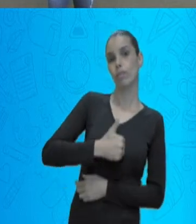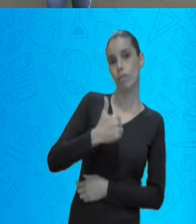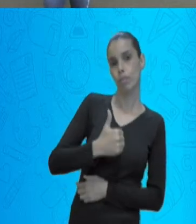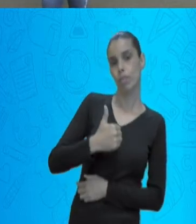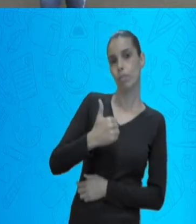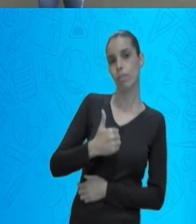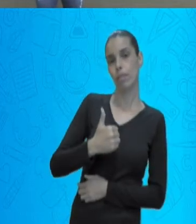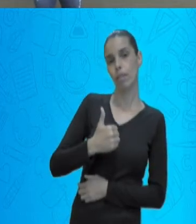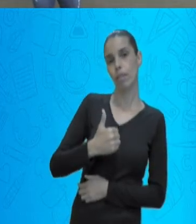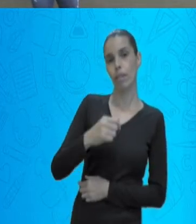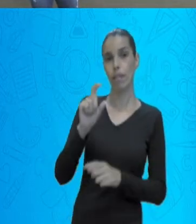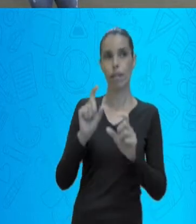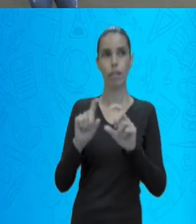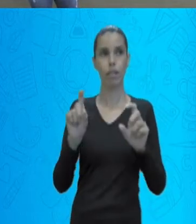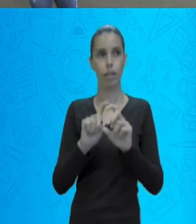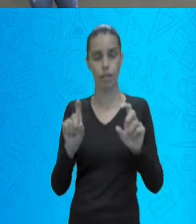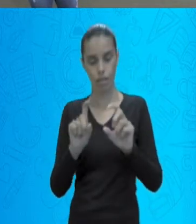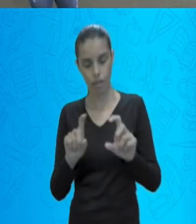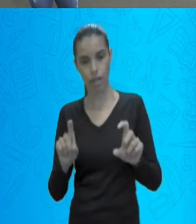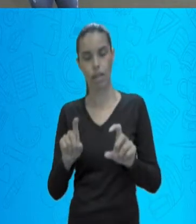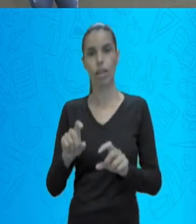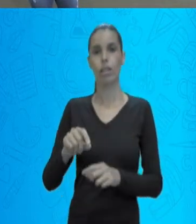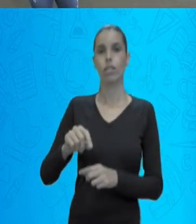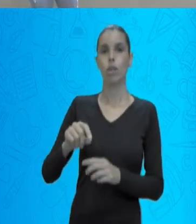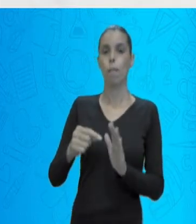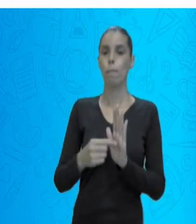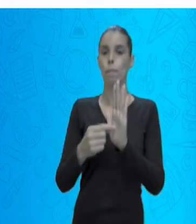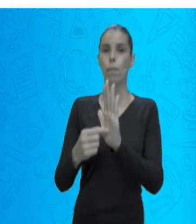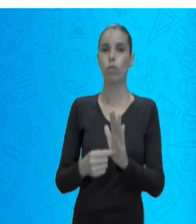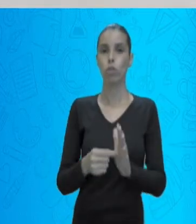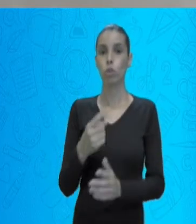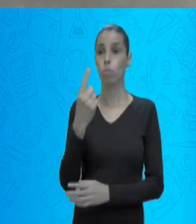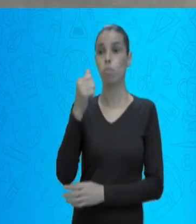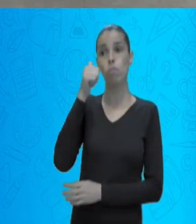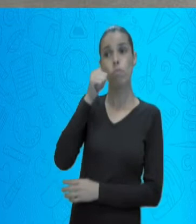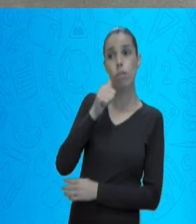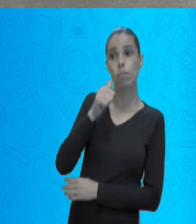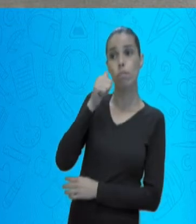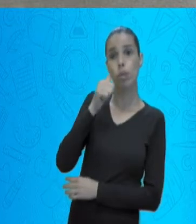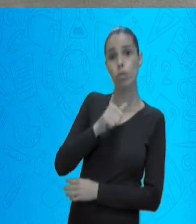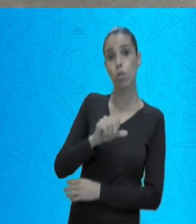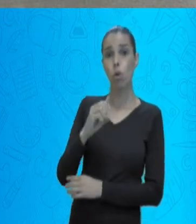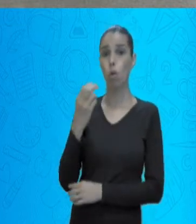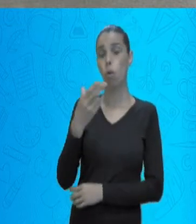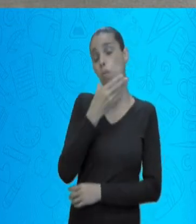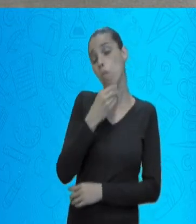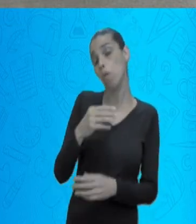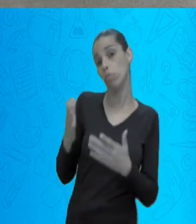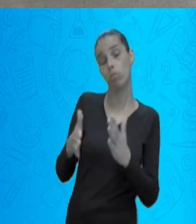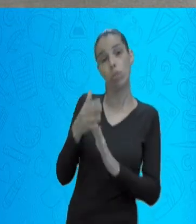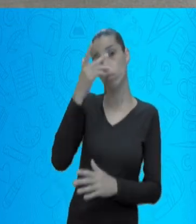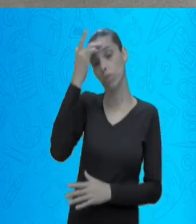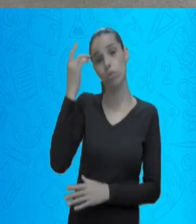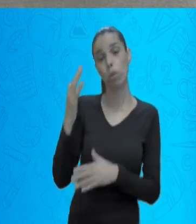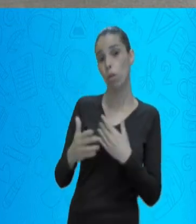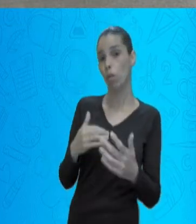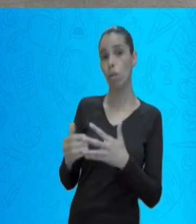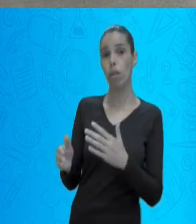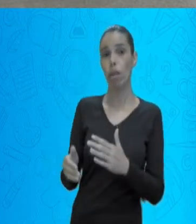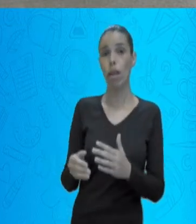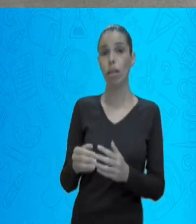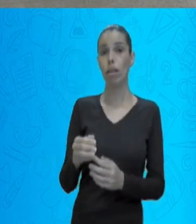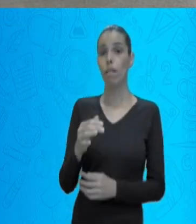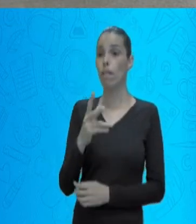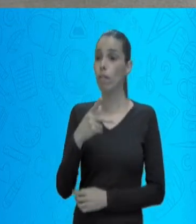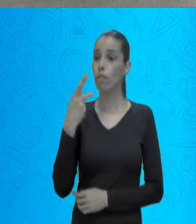capítulos para avaliação, para ela não deixar de estudar, para ela focar. Viram a diferença? Isso, olha aqui a